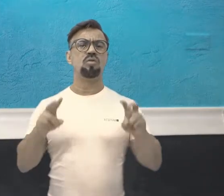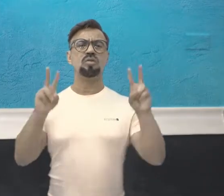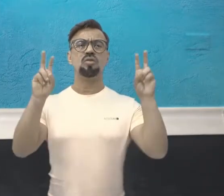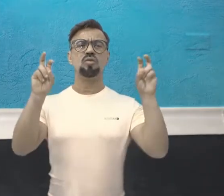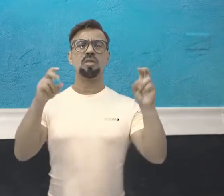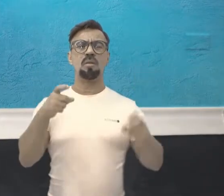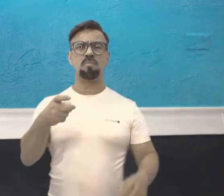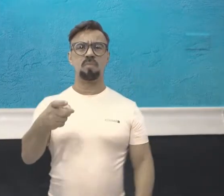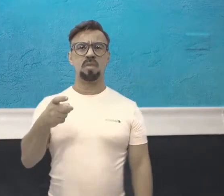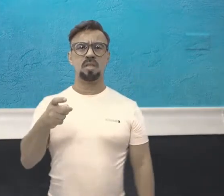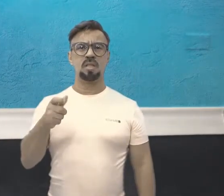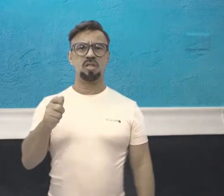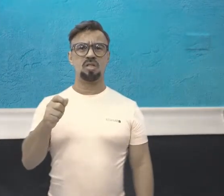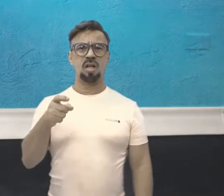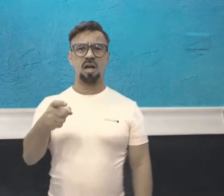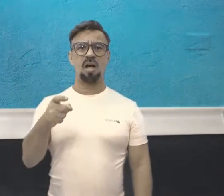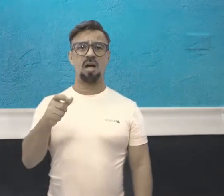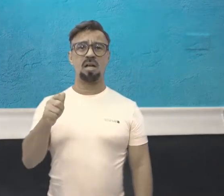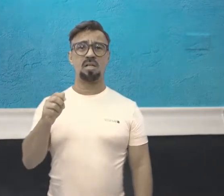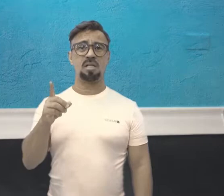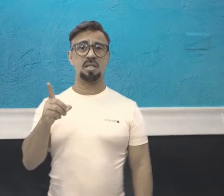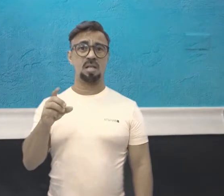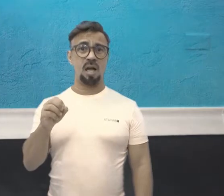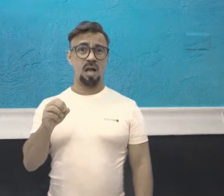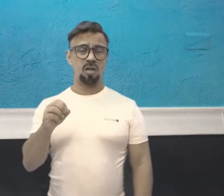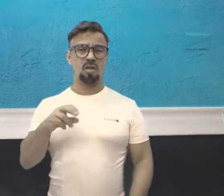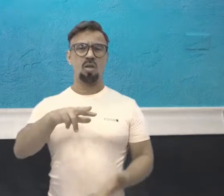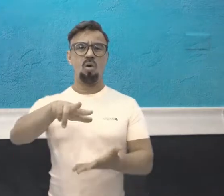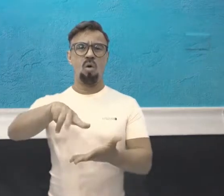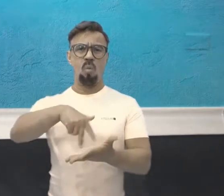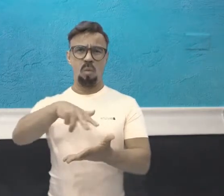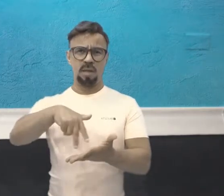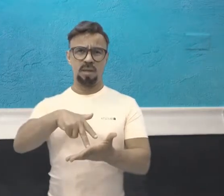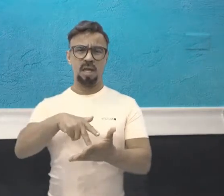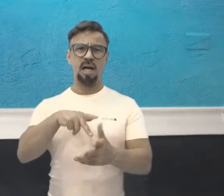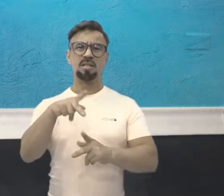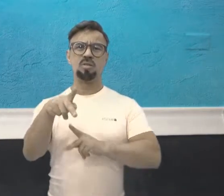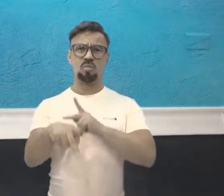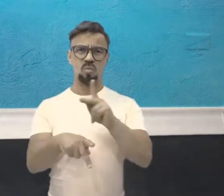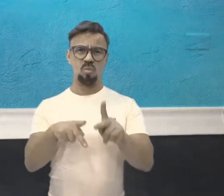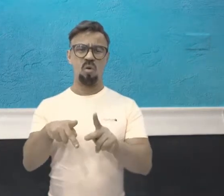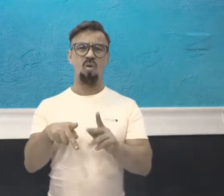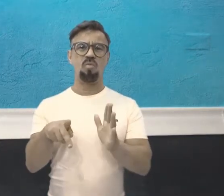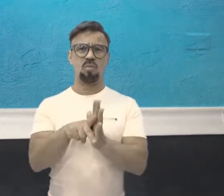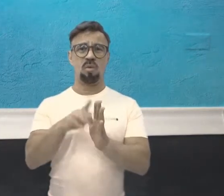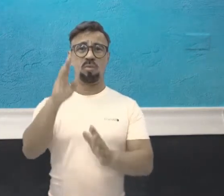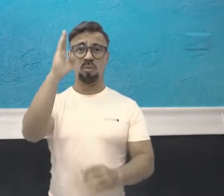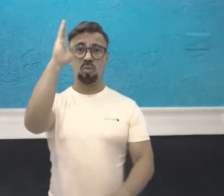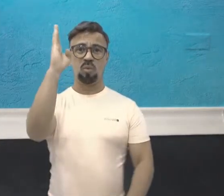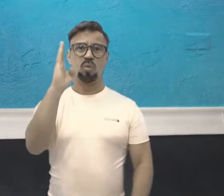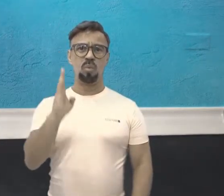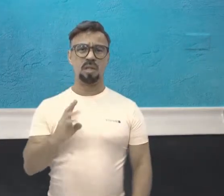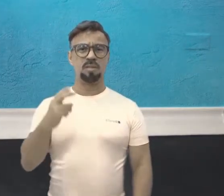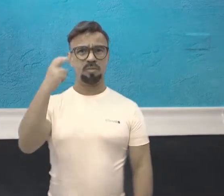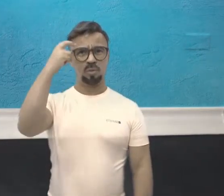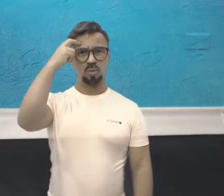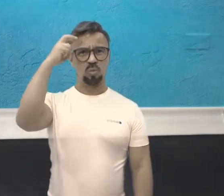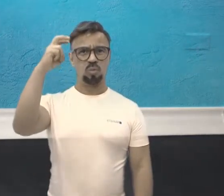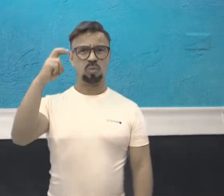falar do Xaxado e uma dança popular brasileira e folclórica